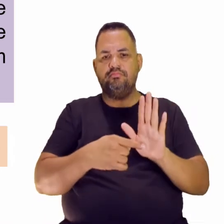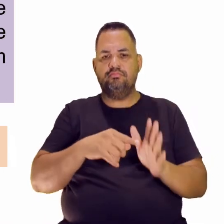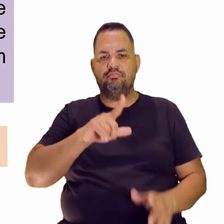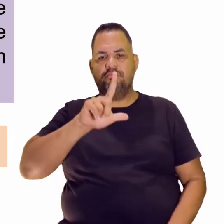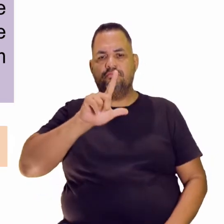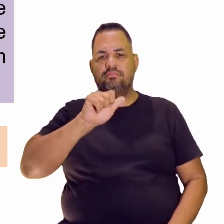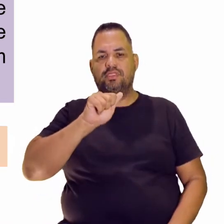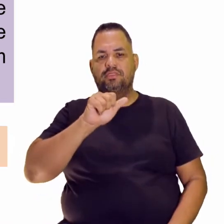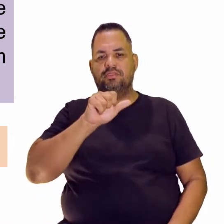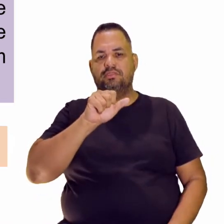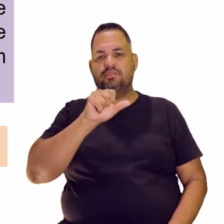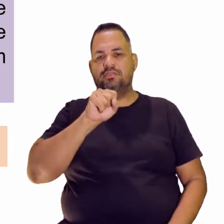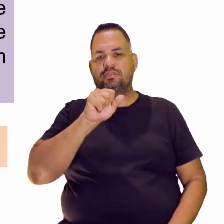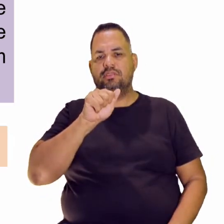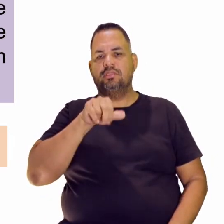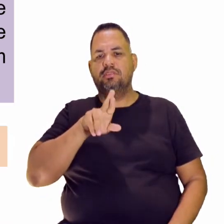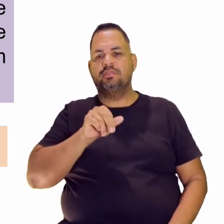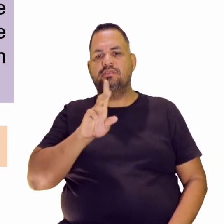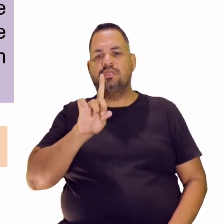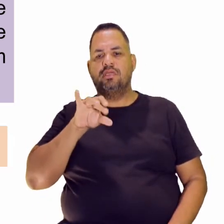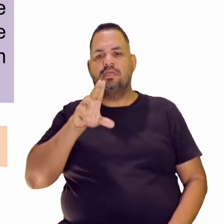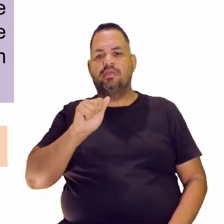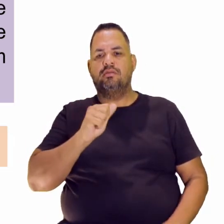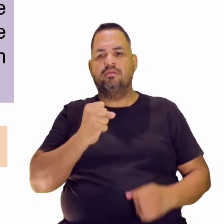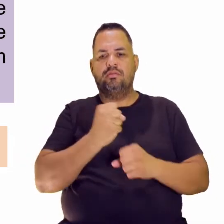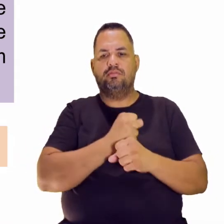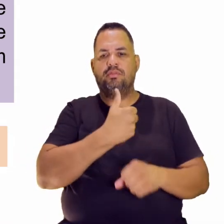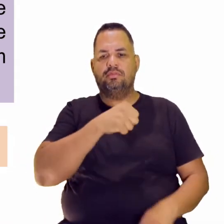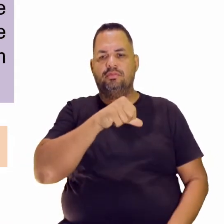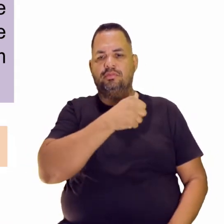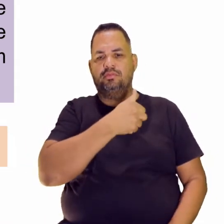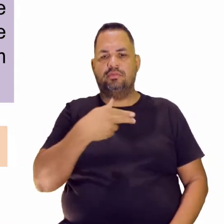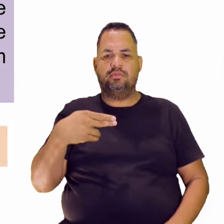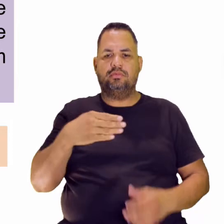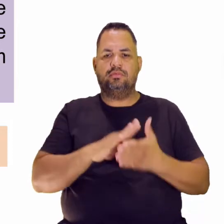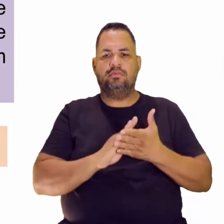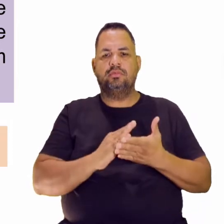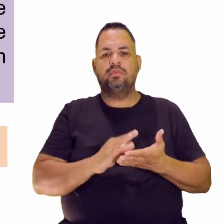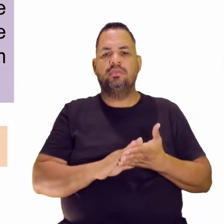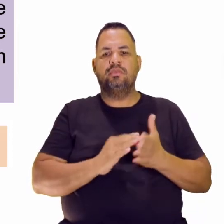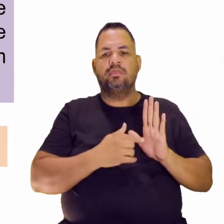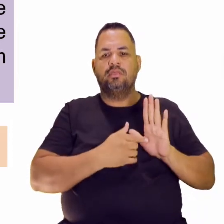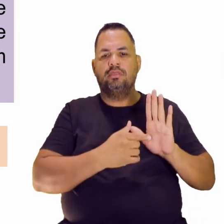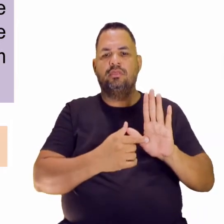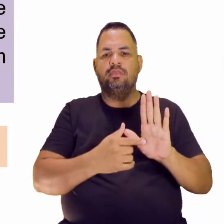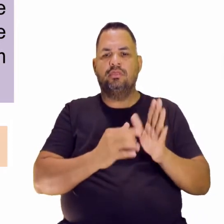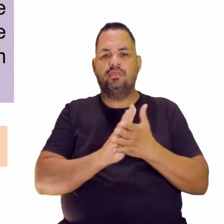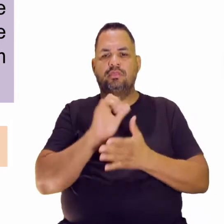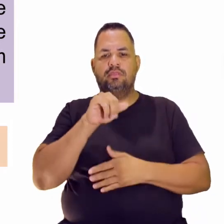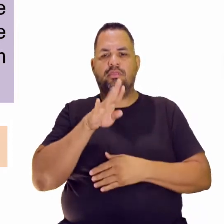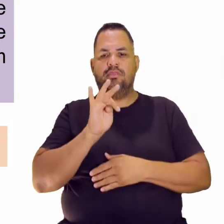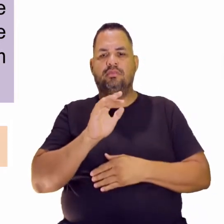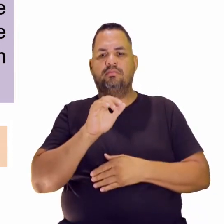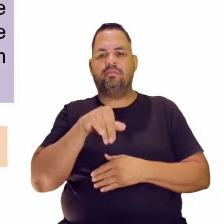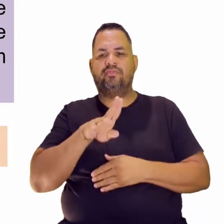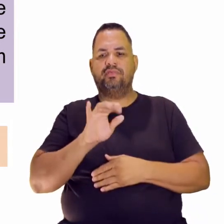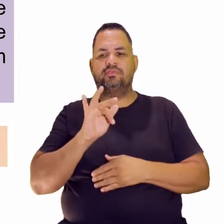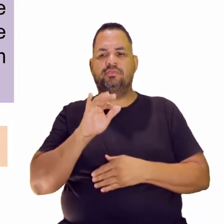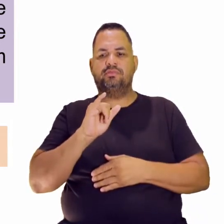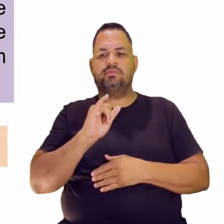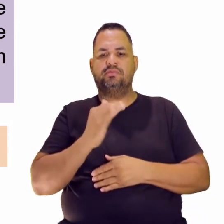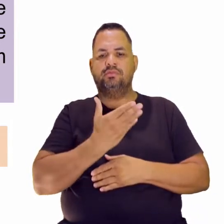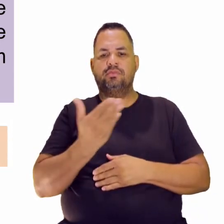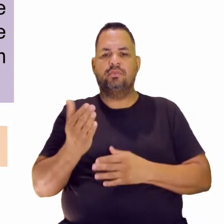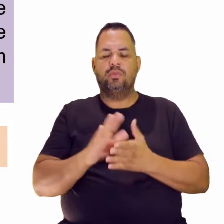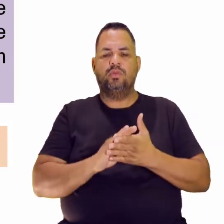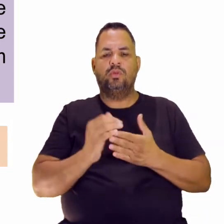Lazar Segal, em 1913, e a exposição de Anita Malfatti,